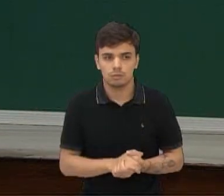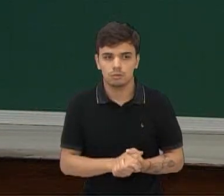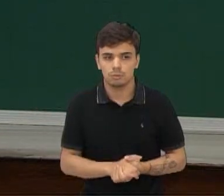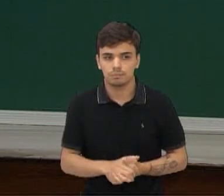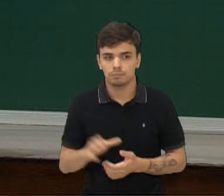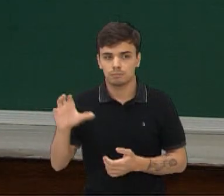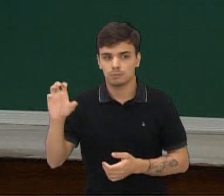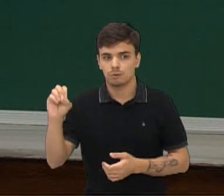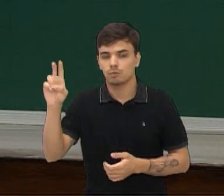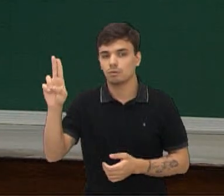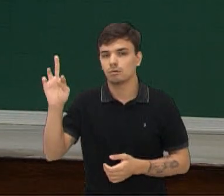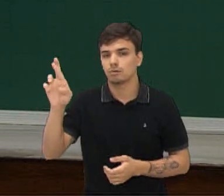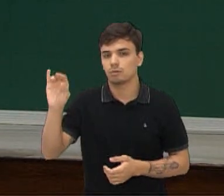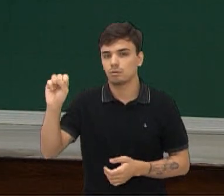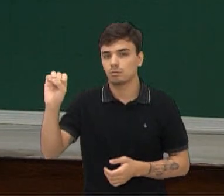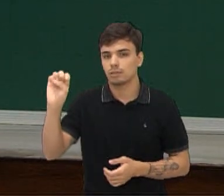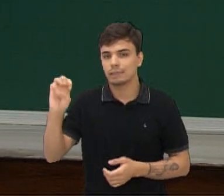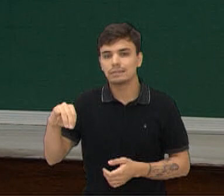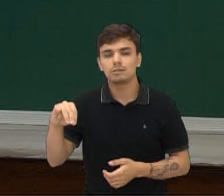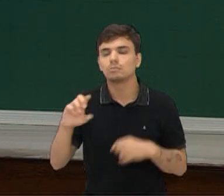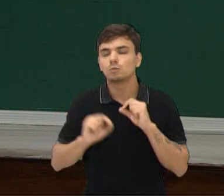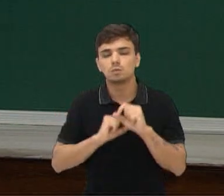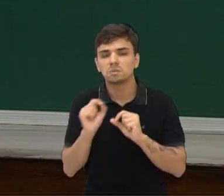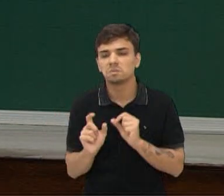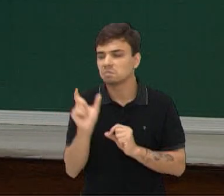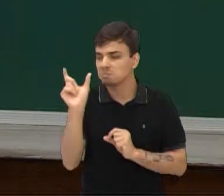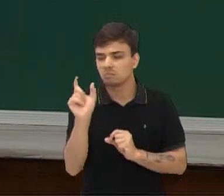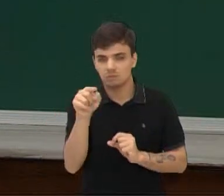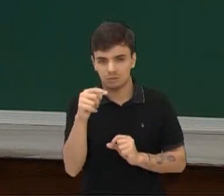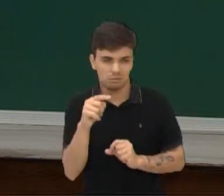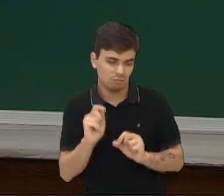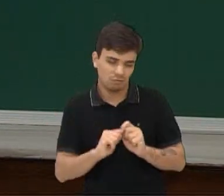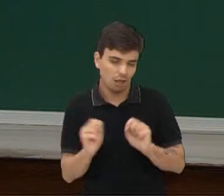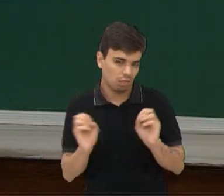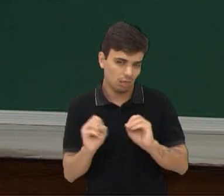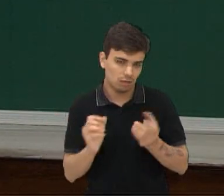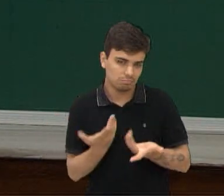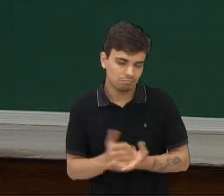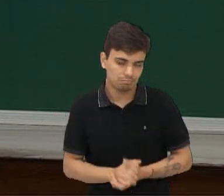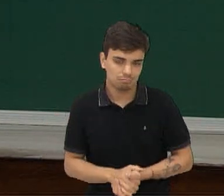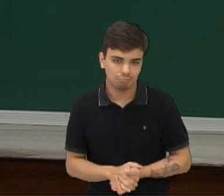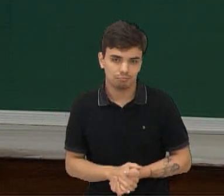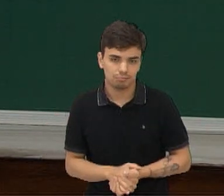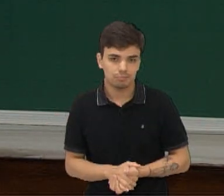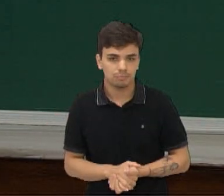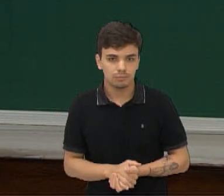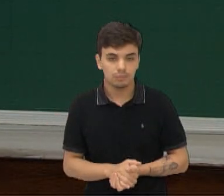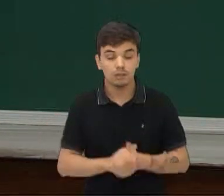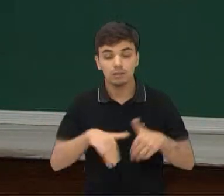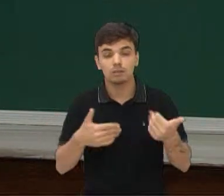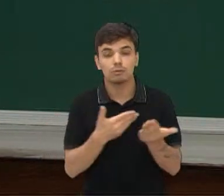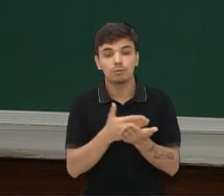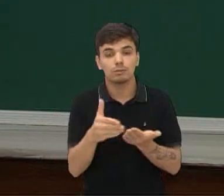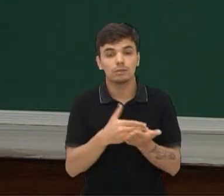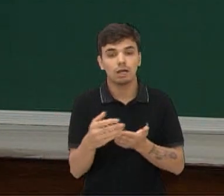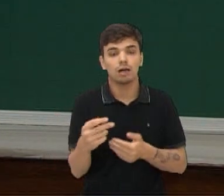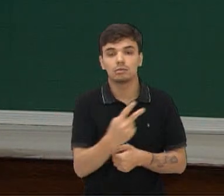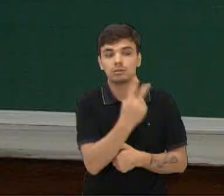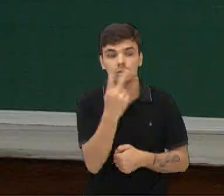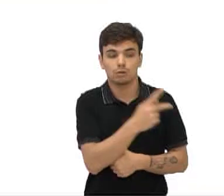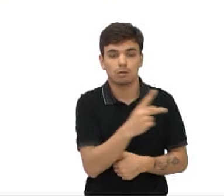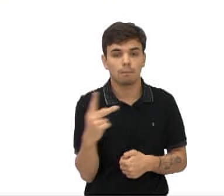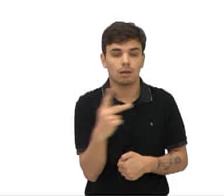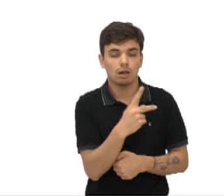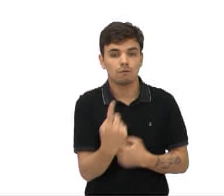né? Queria ver você falando outro sim com os teus colegas lá, mas você não fala, eu acho, né? Então, para iniciar o segundo parágrafo, que